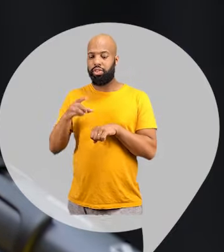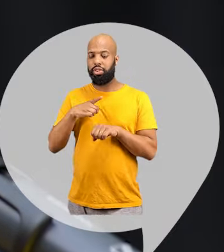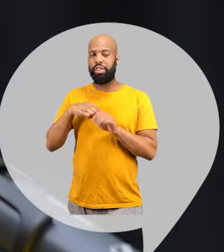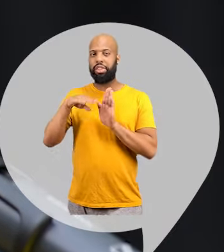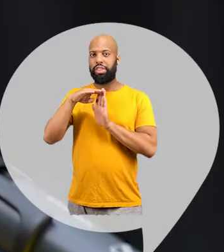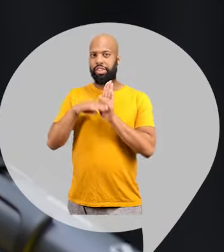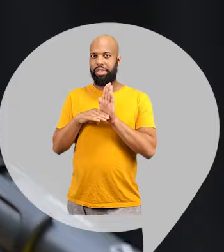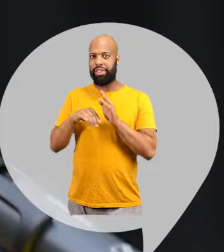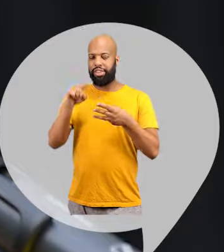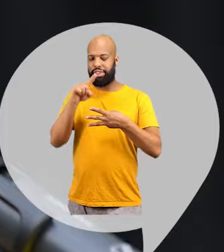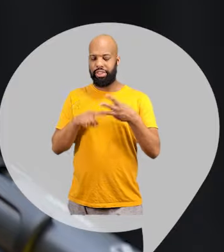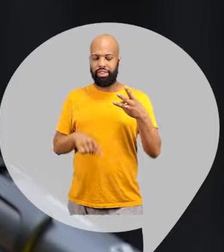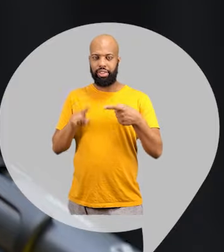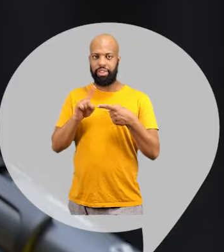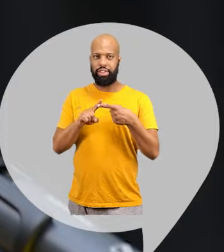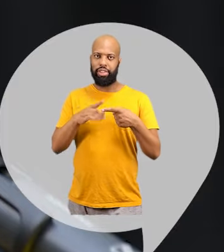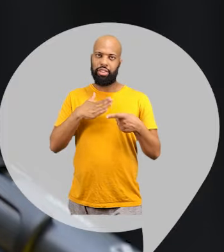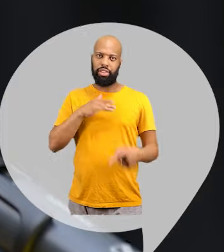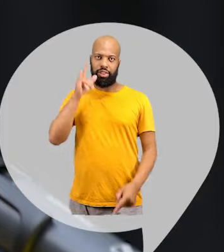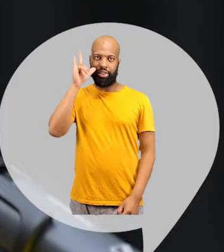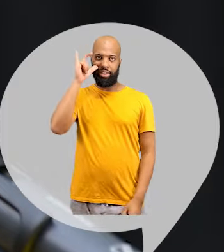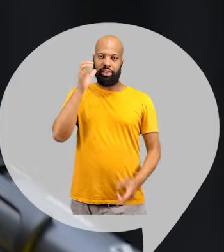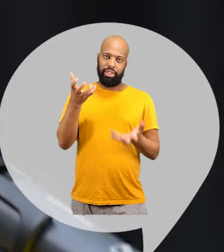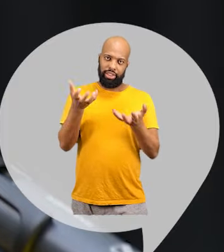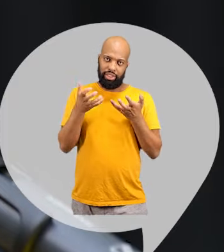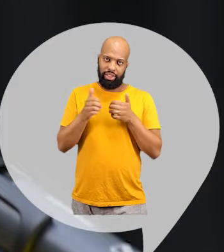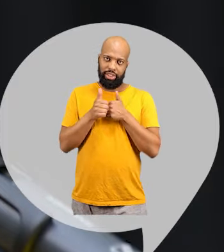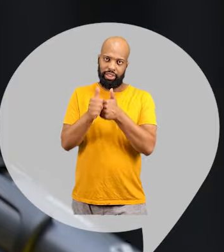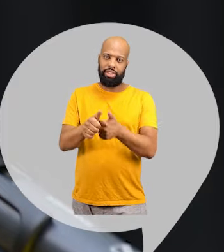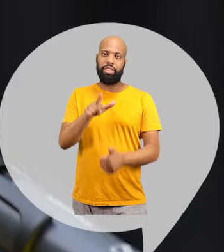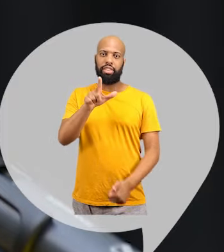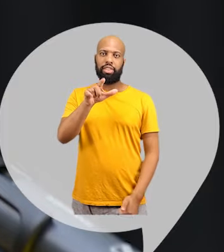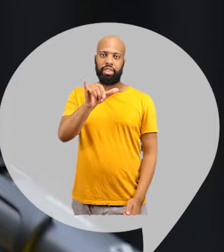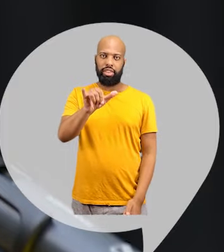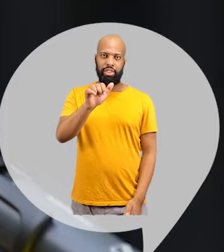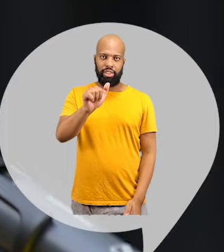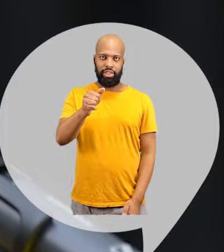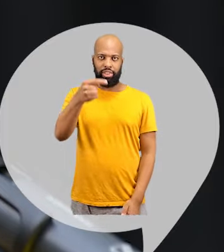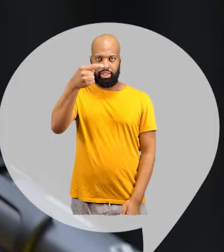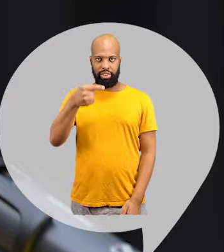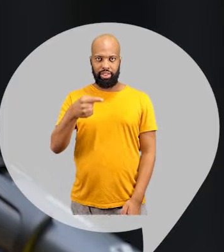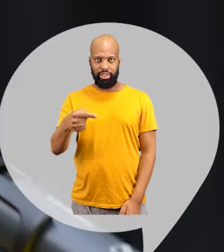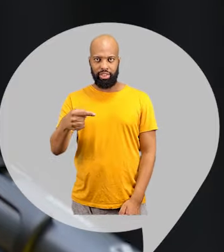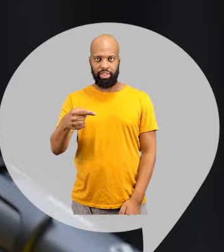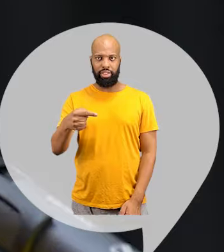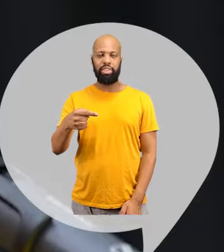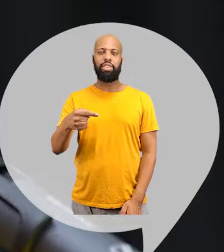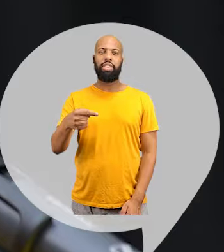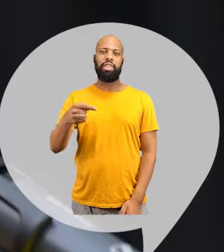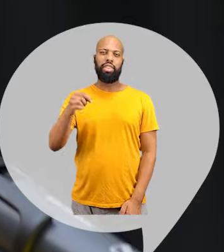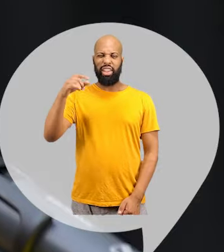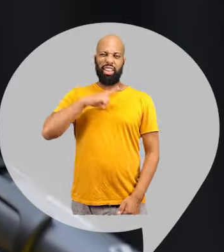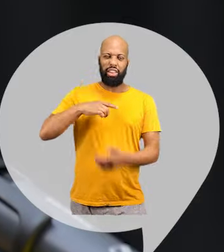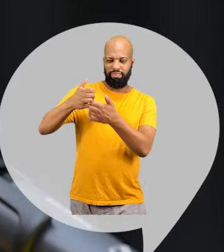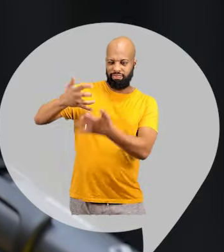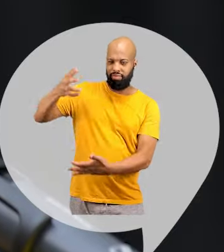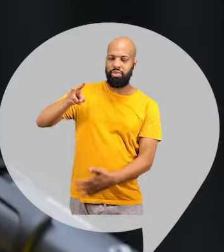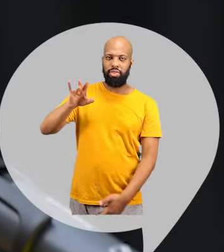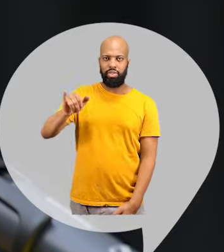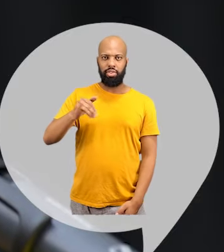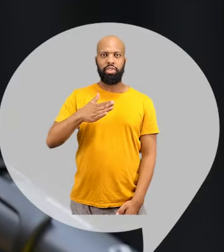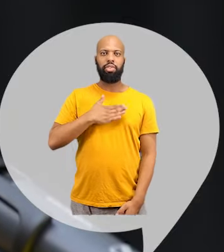umas três aqui mas enfim primeiro o meu Instagram então para quem quiser seguir ali com y_safrin com dois apps vai estar lá na descrição